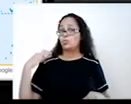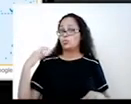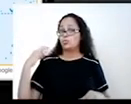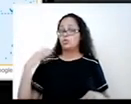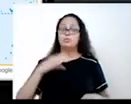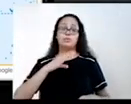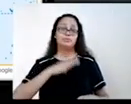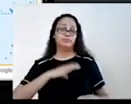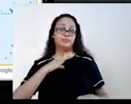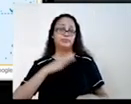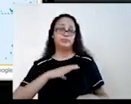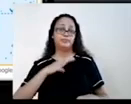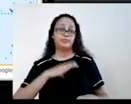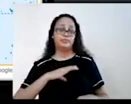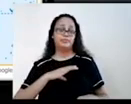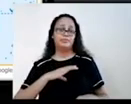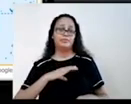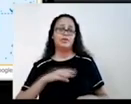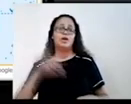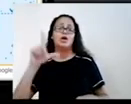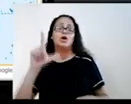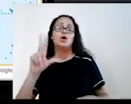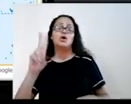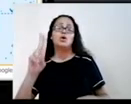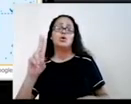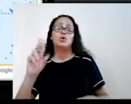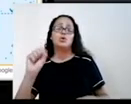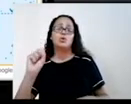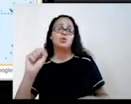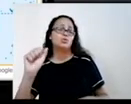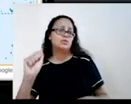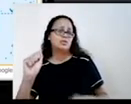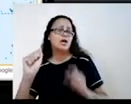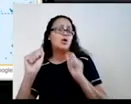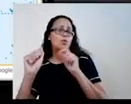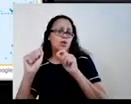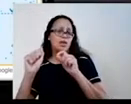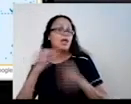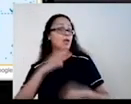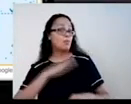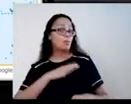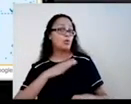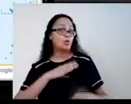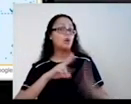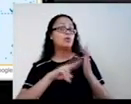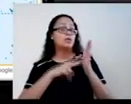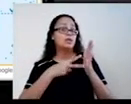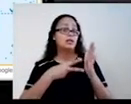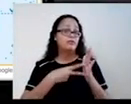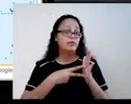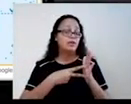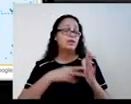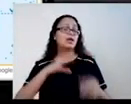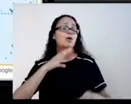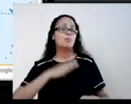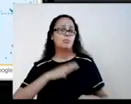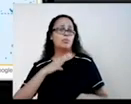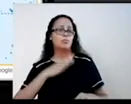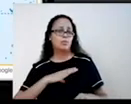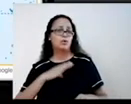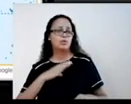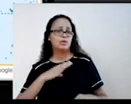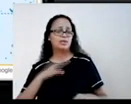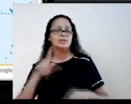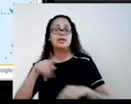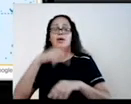Ela, todo mundo fala, a lusa. Lusófonos vem de português, portugueses. Então, países lusófonos são países